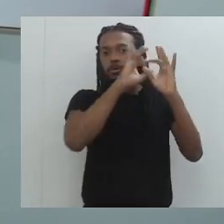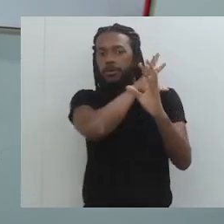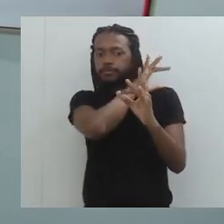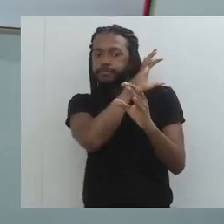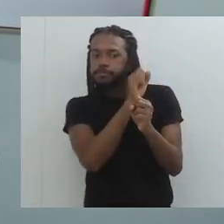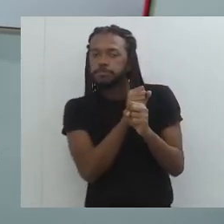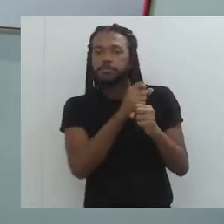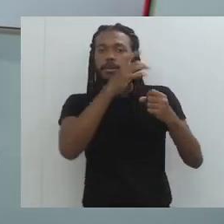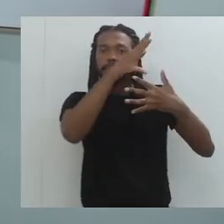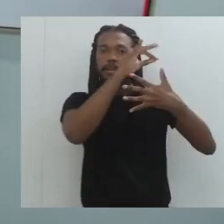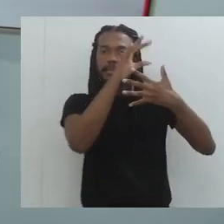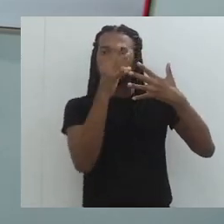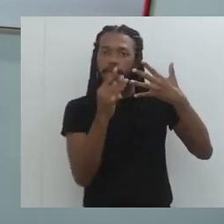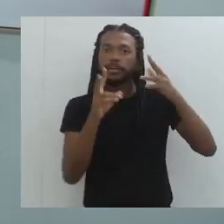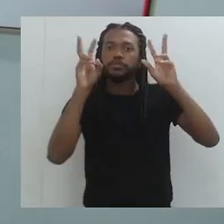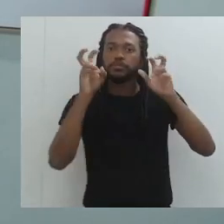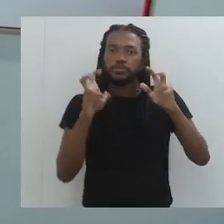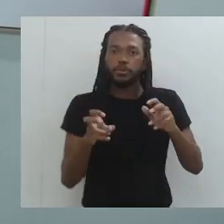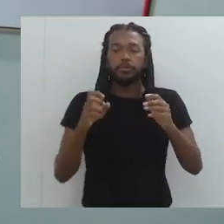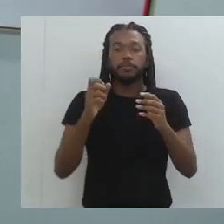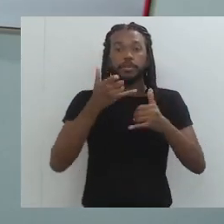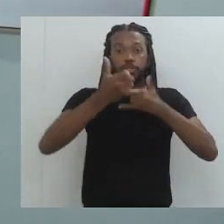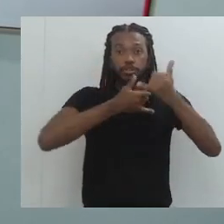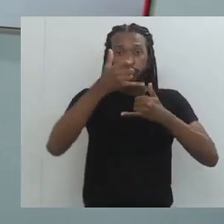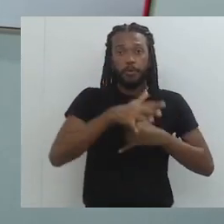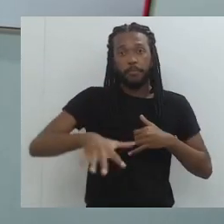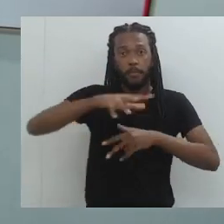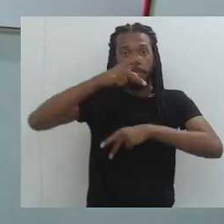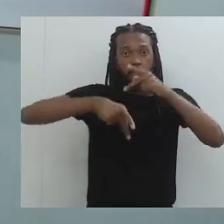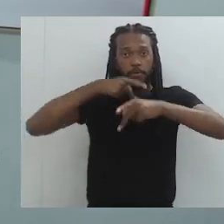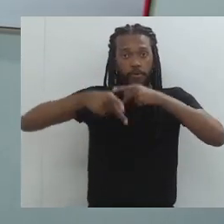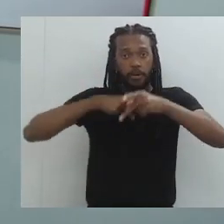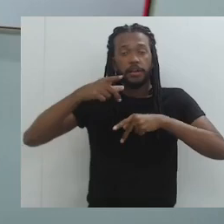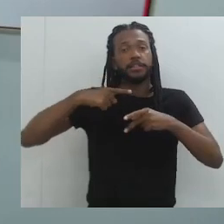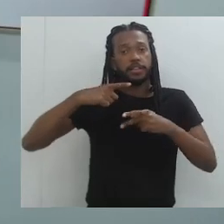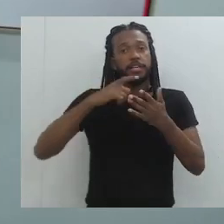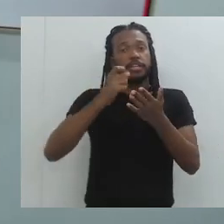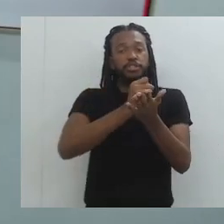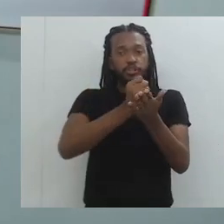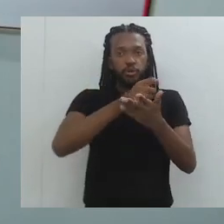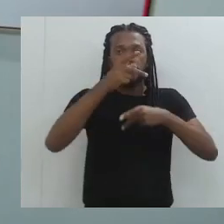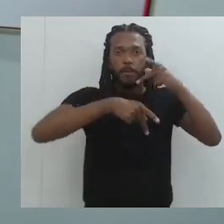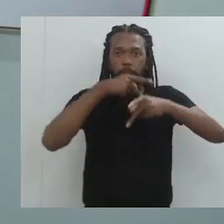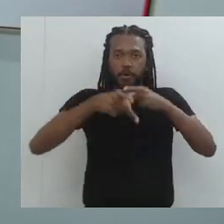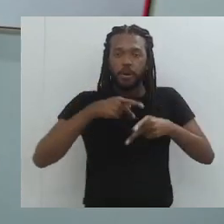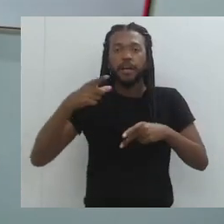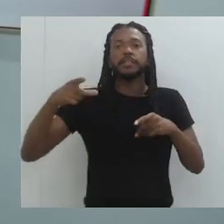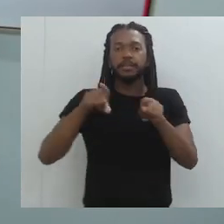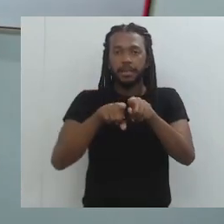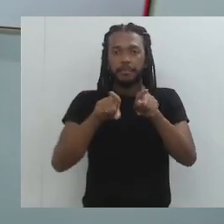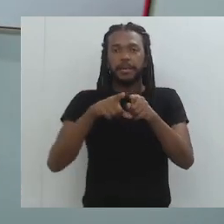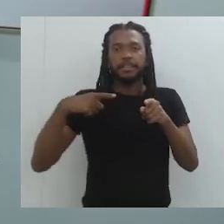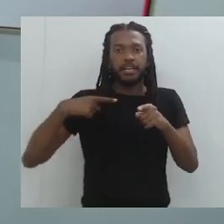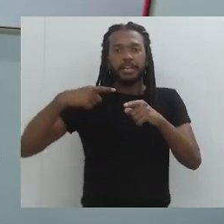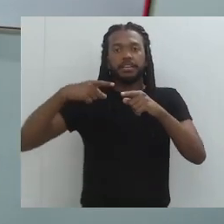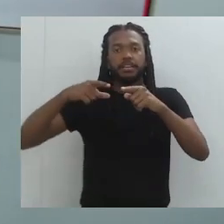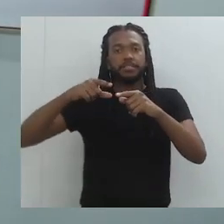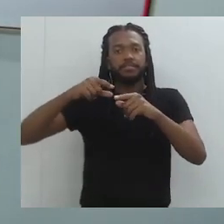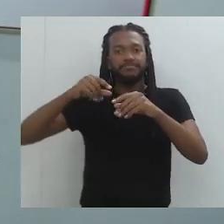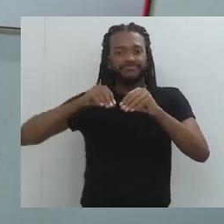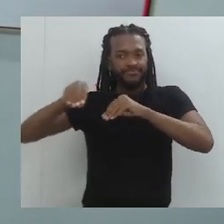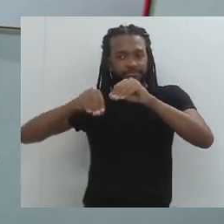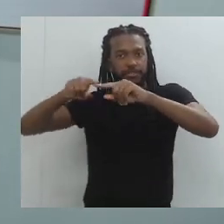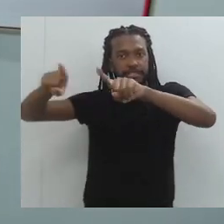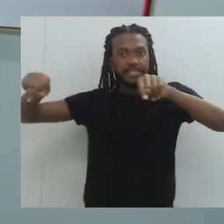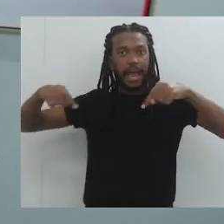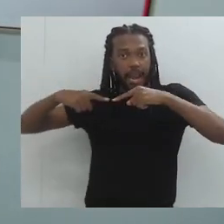das definições de jogos populares. A gente tem jogos populares, a gente tem os jogos de salão, tá